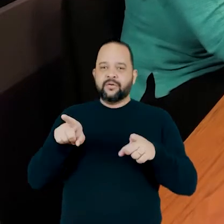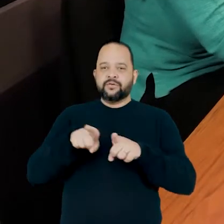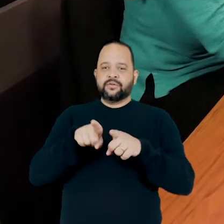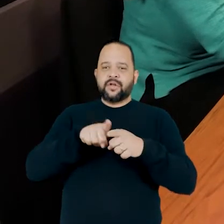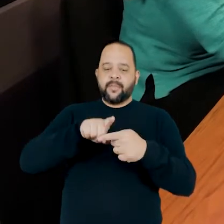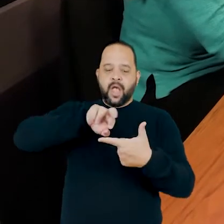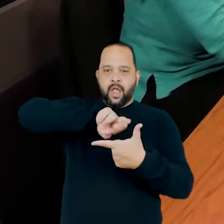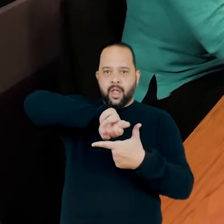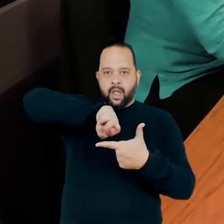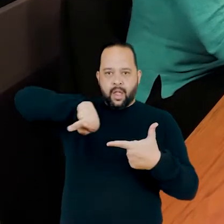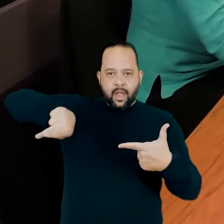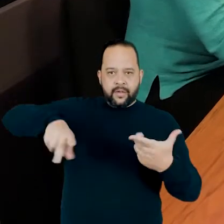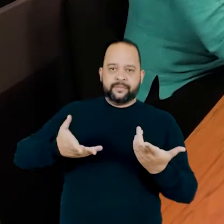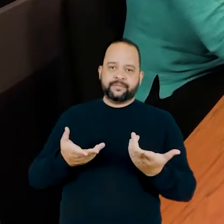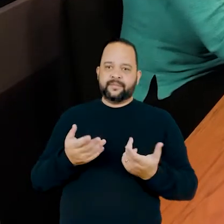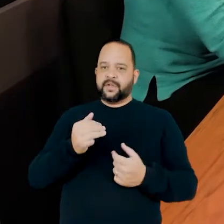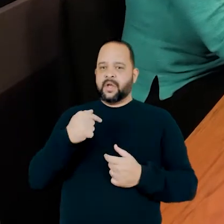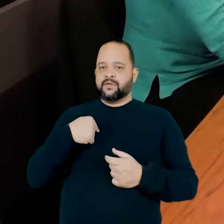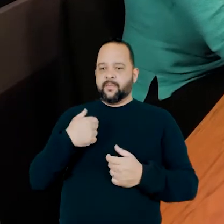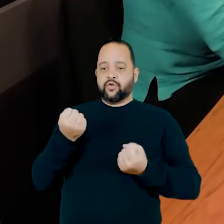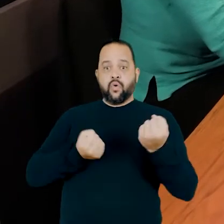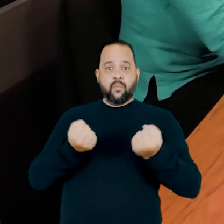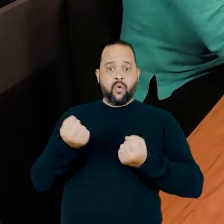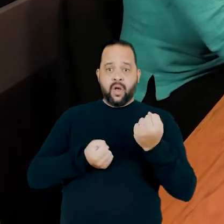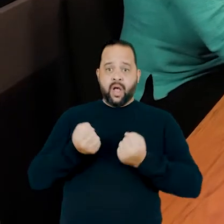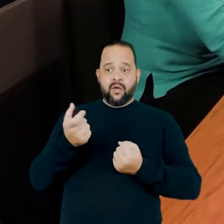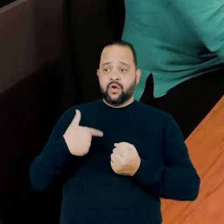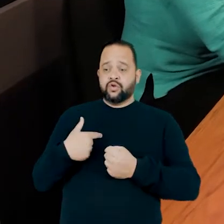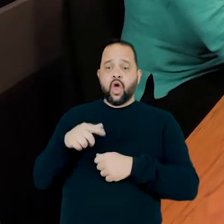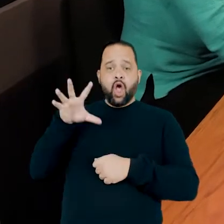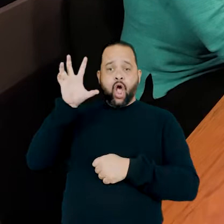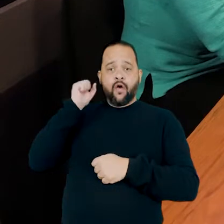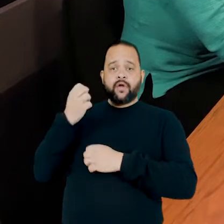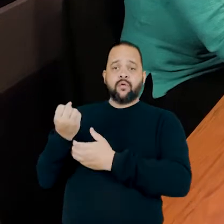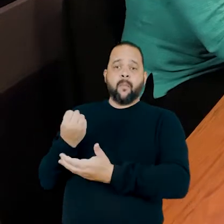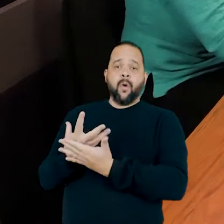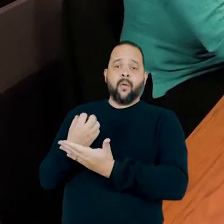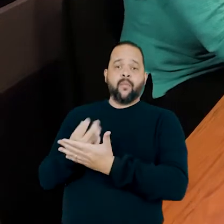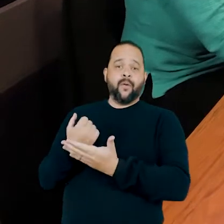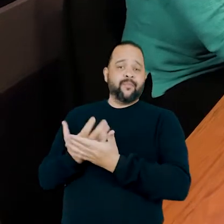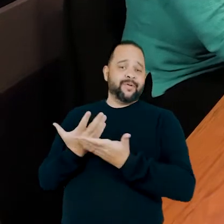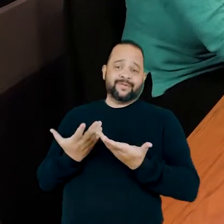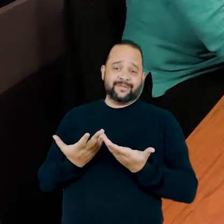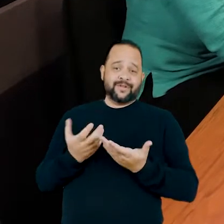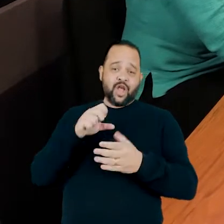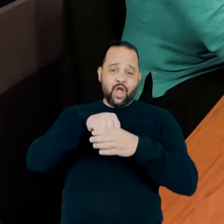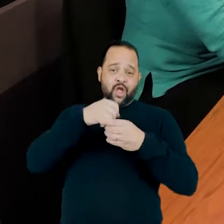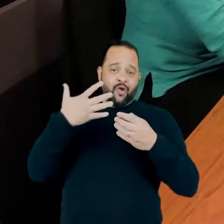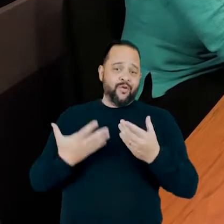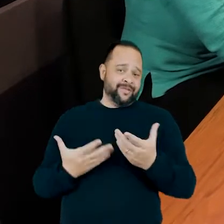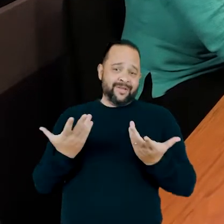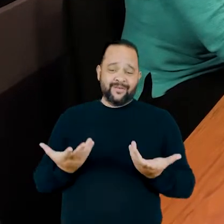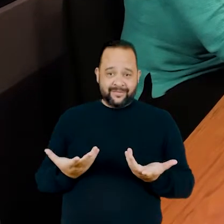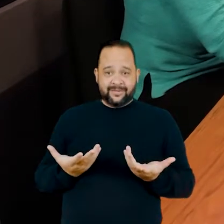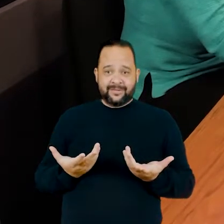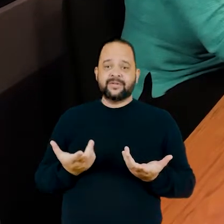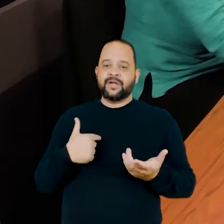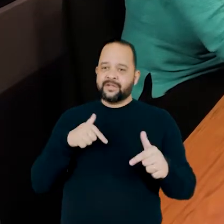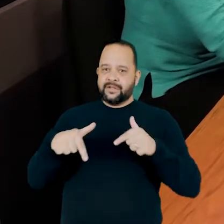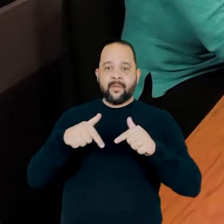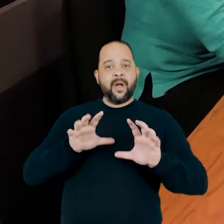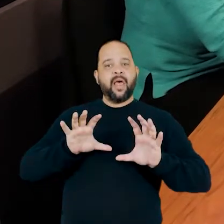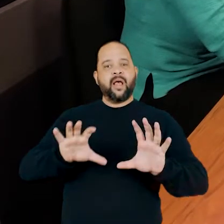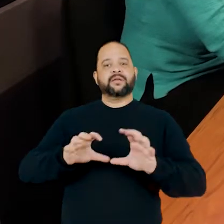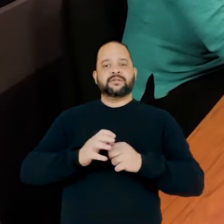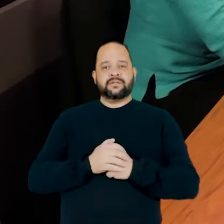exemplo, eu tô no meu carro, eu tô acompanhando o conteúdo ali. Sim. Né? Então, a gente trabalha dessa forma, com a ajuda das redes